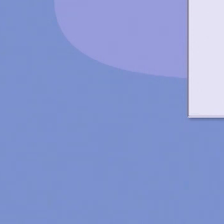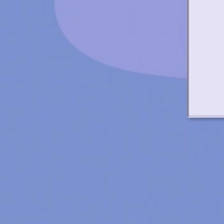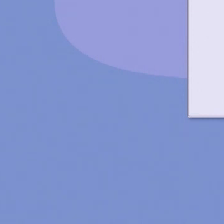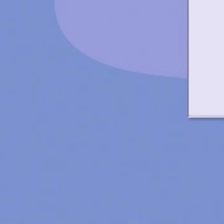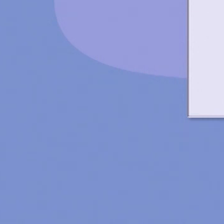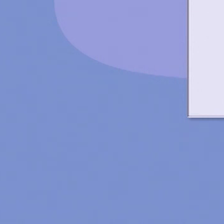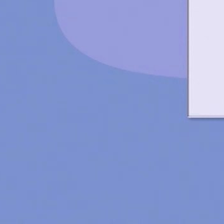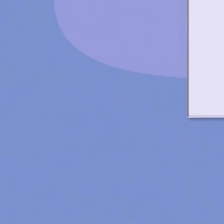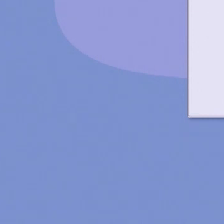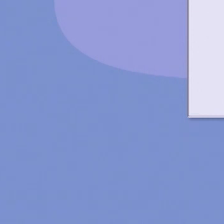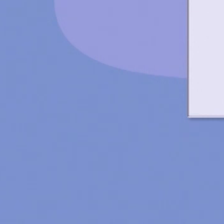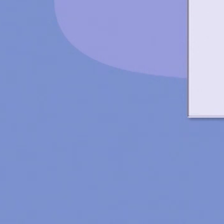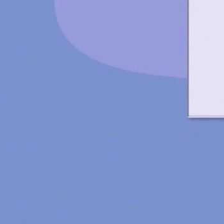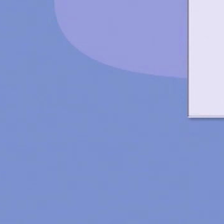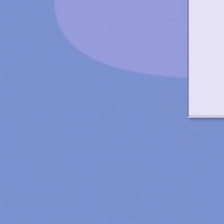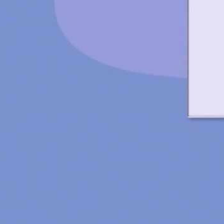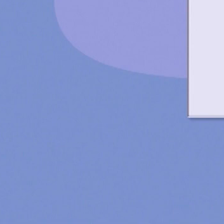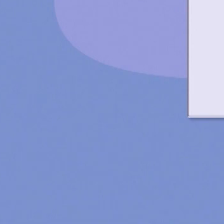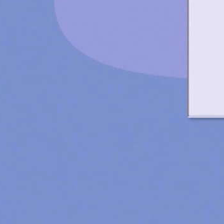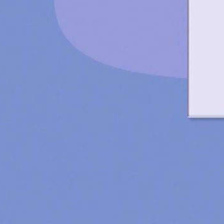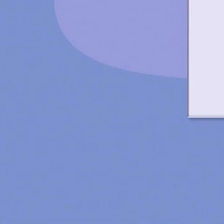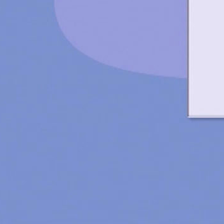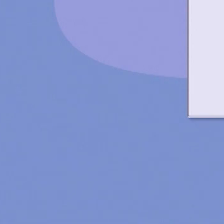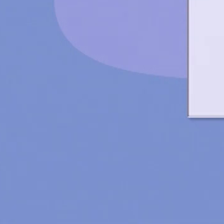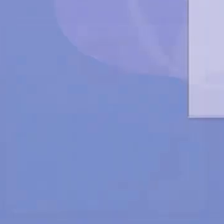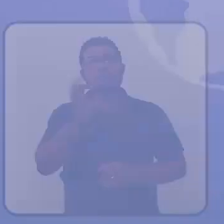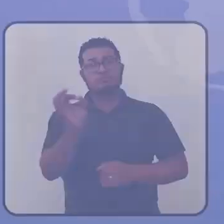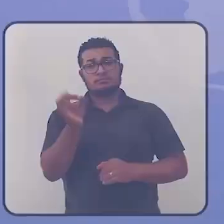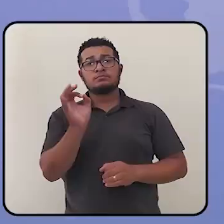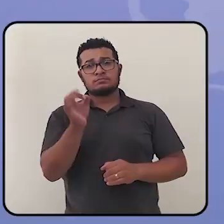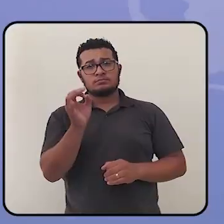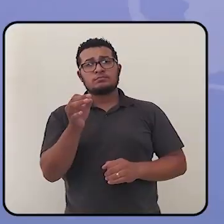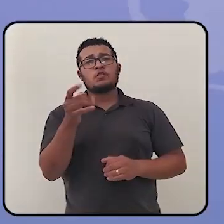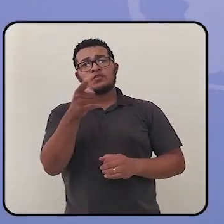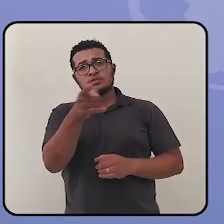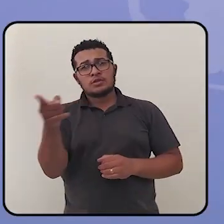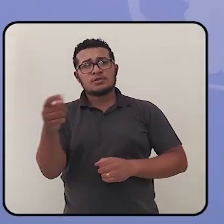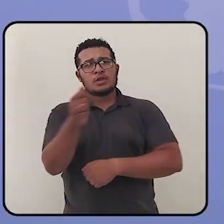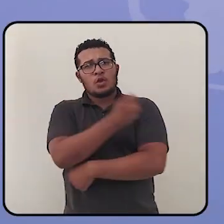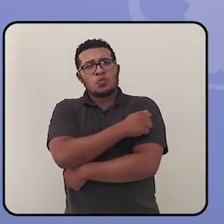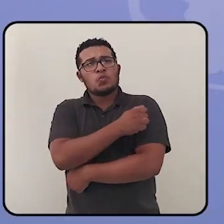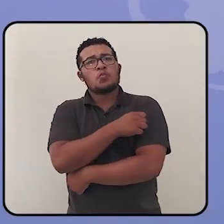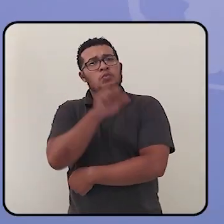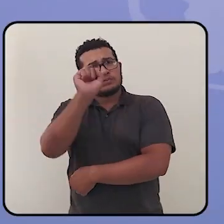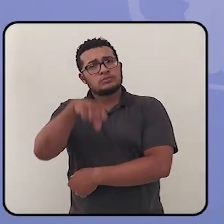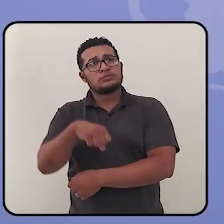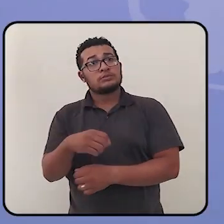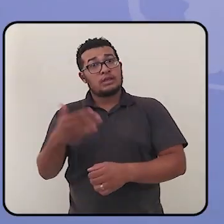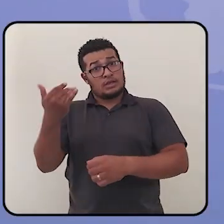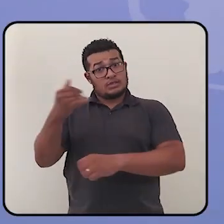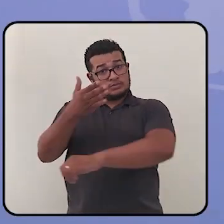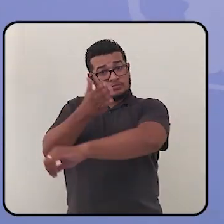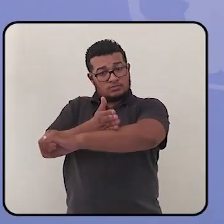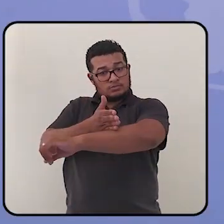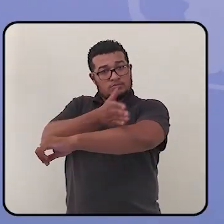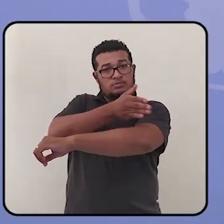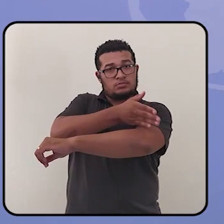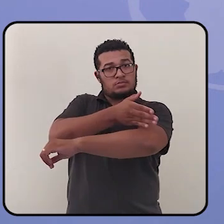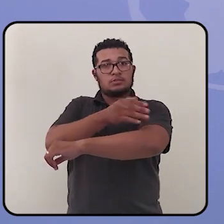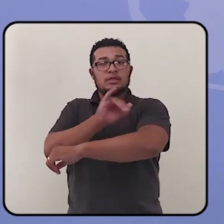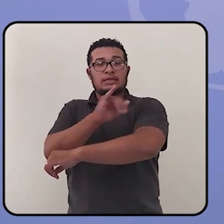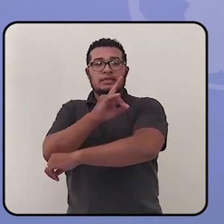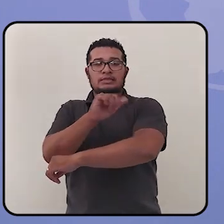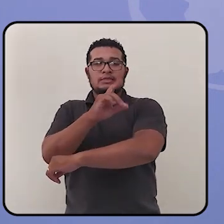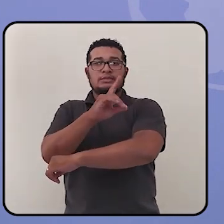pregavam o sofrimento ea resignação isso mesmo meu aluno e aluna hd média durante a idade média